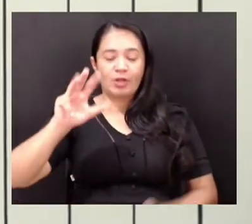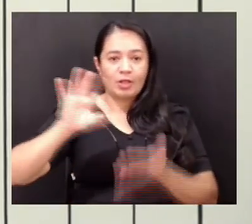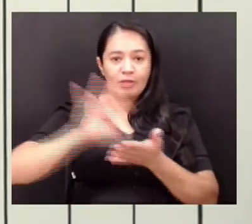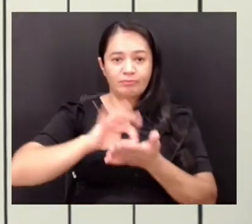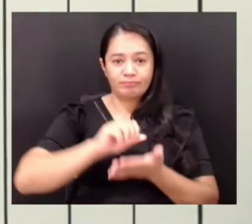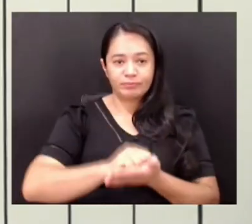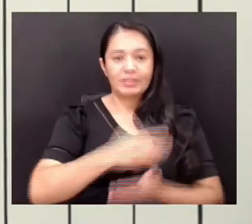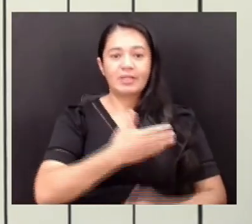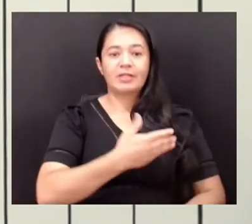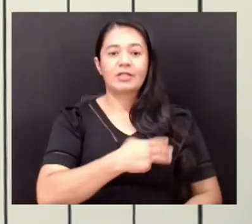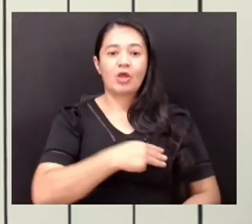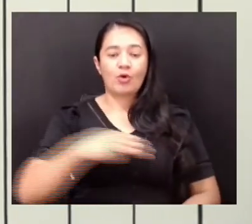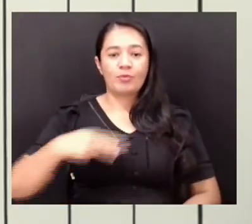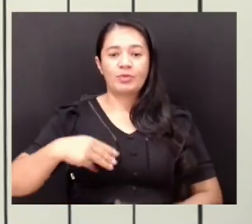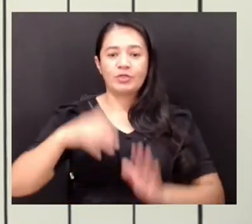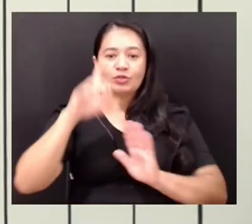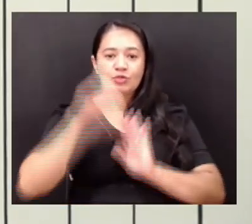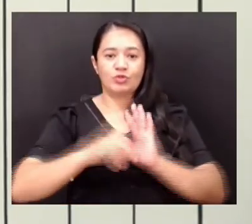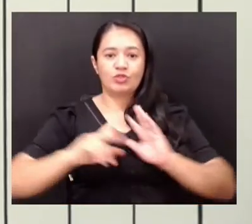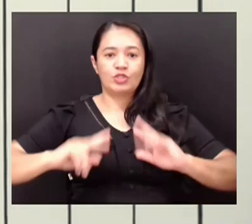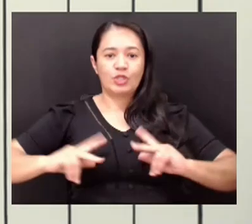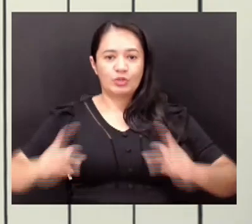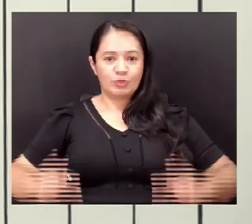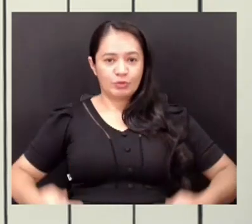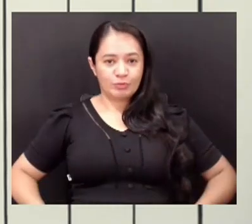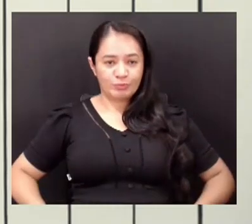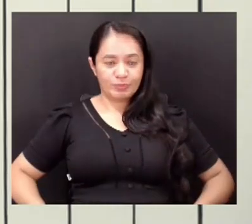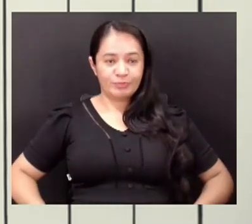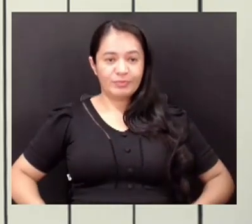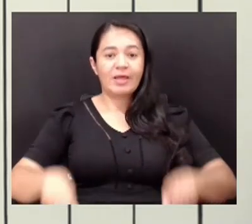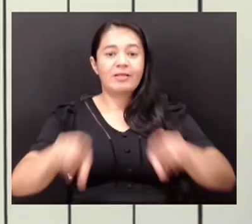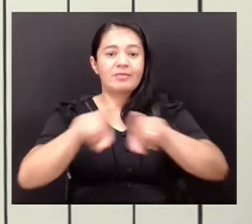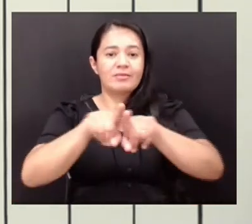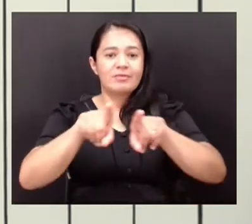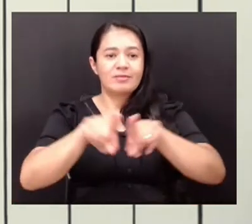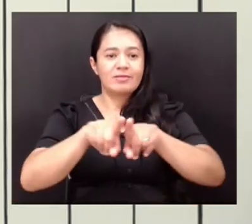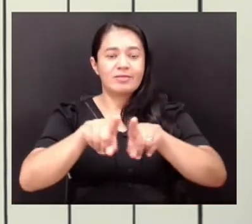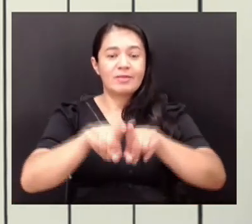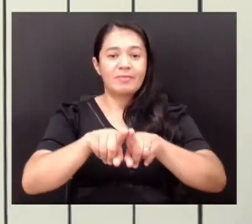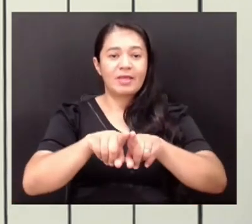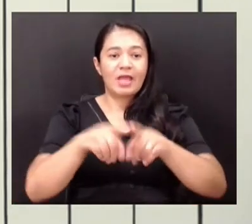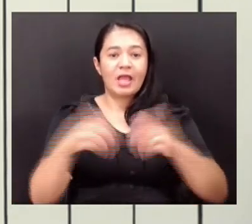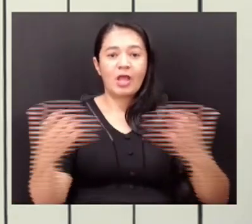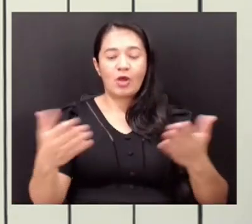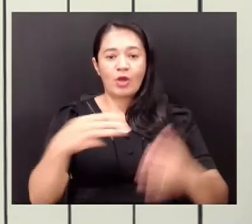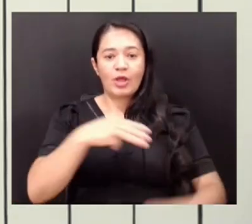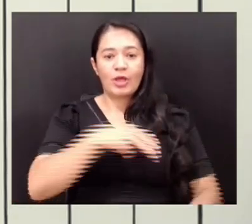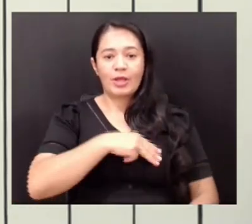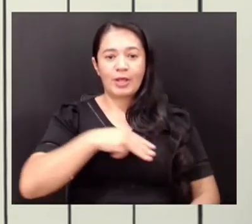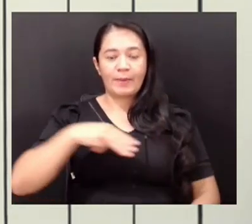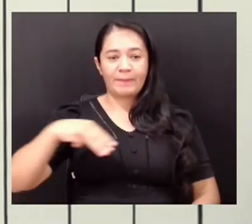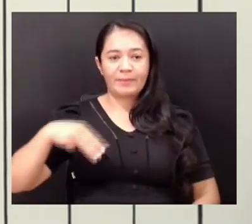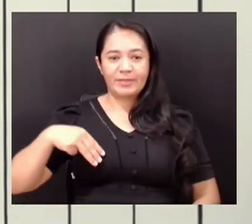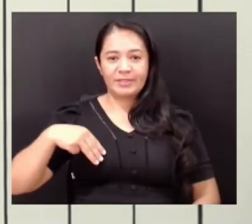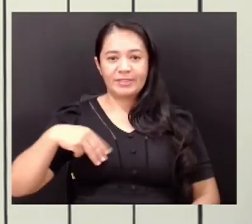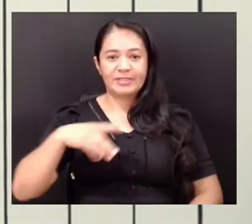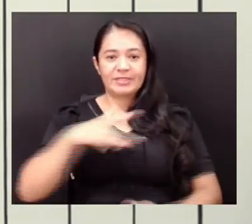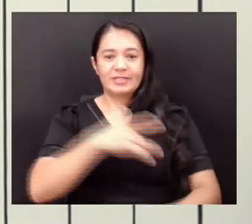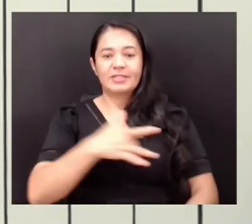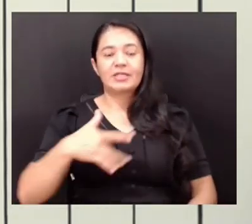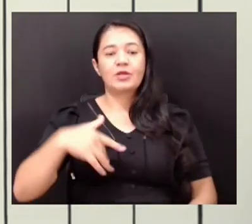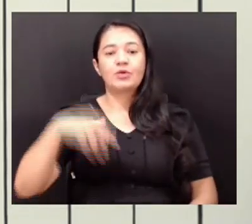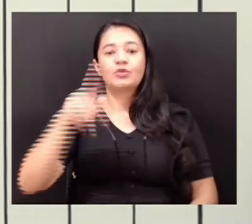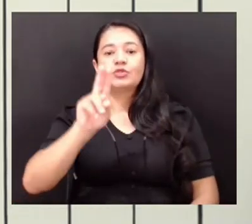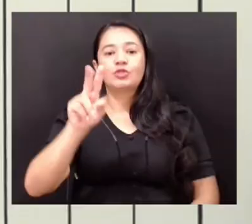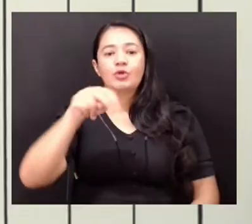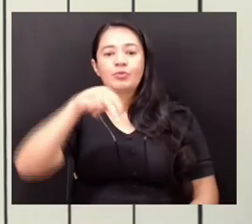Direitos Humanos e Cidadania, Silvia Almeida, e também da então Ministra da Saúde, Nízia Trindade, que institui